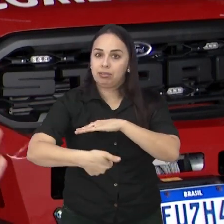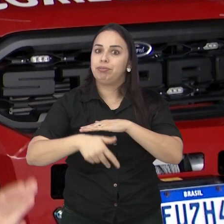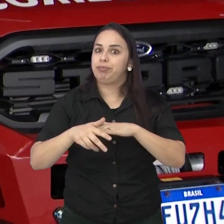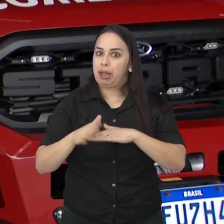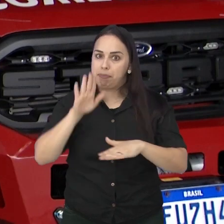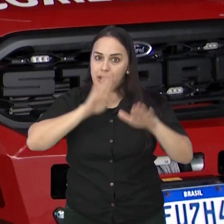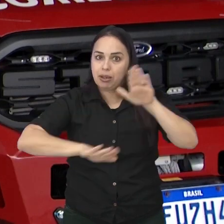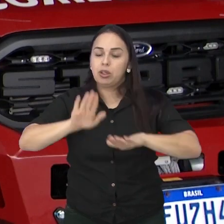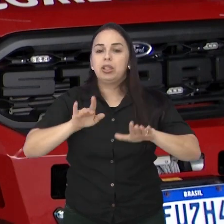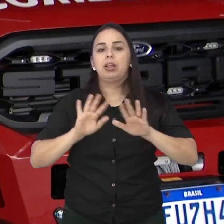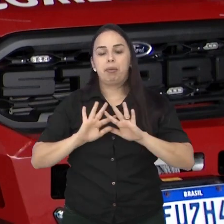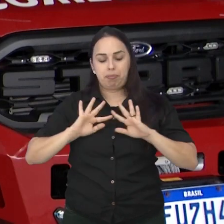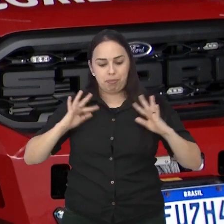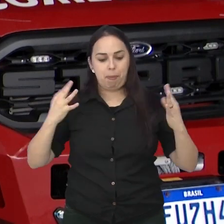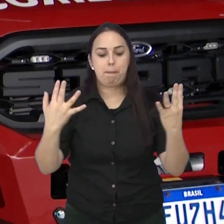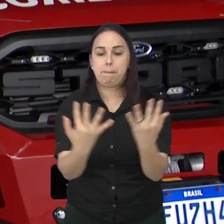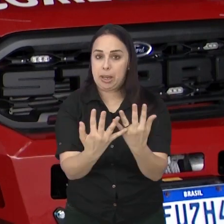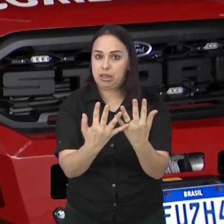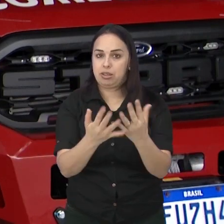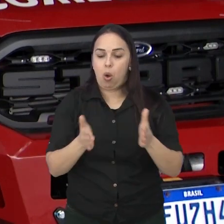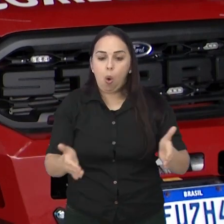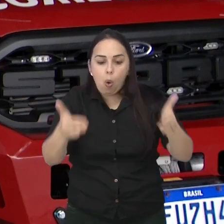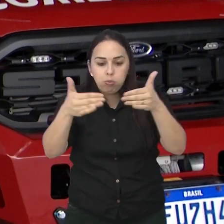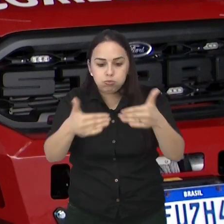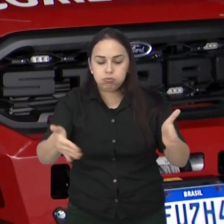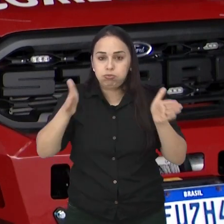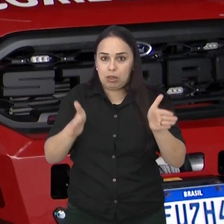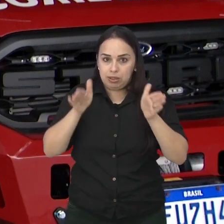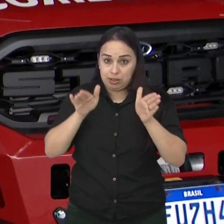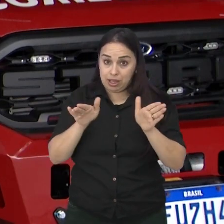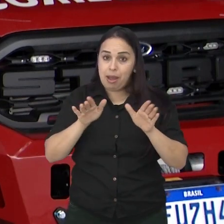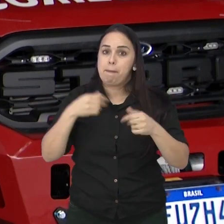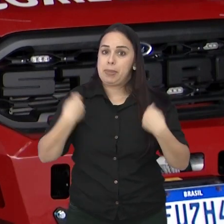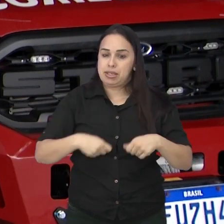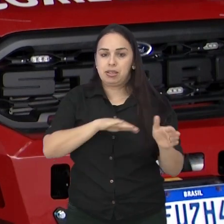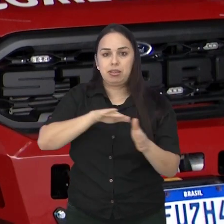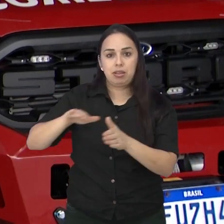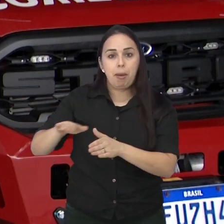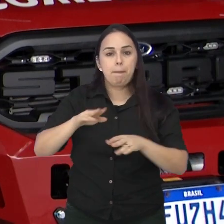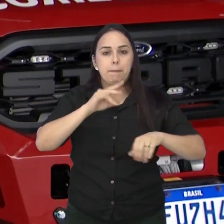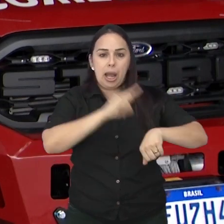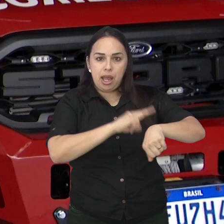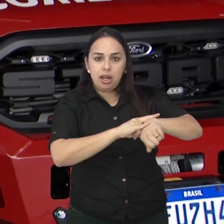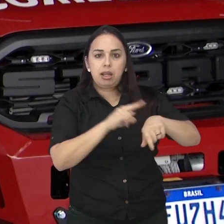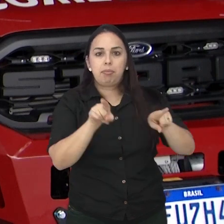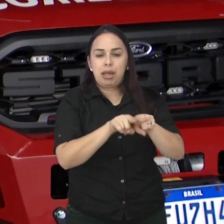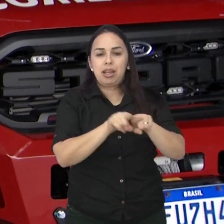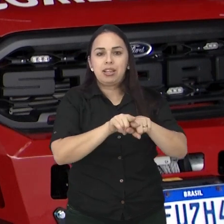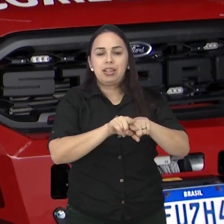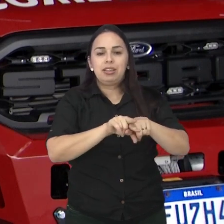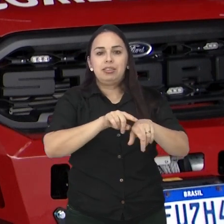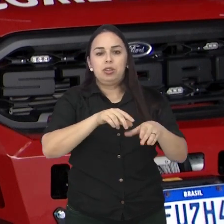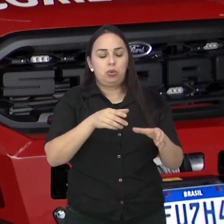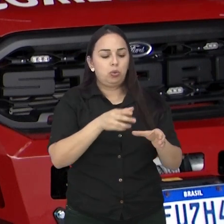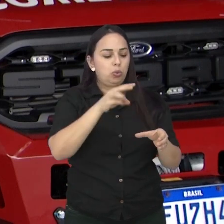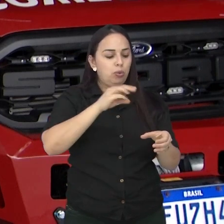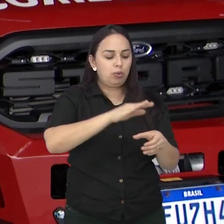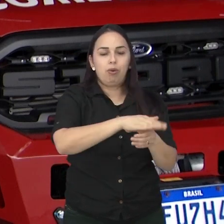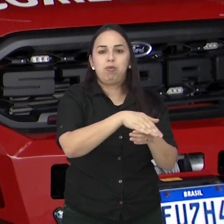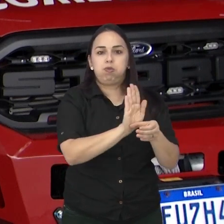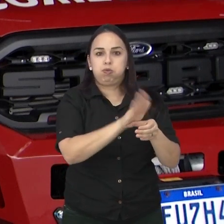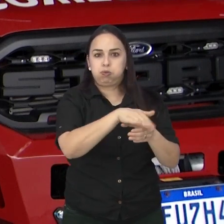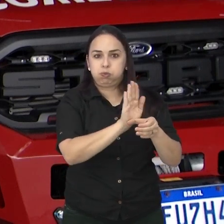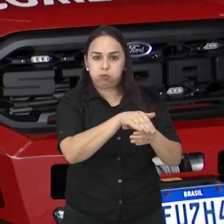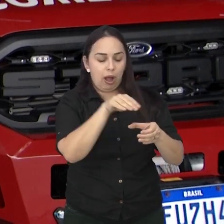grade de proteção, né? Ou uma mureta de proteção. Os banheiros, né? Acontece muito afogamento ali no vaso sanitário mesmo,